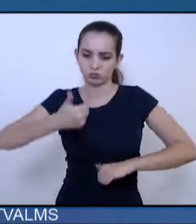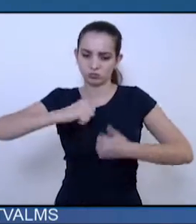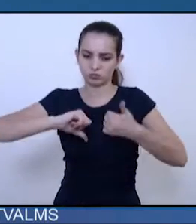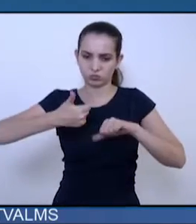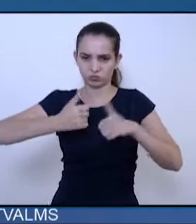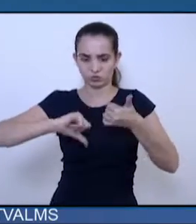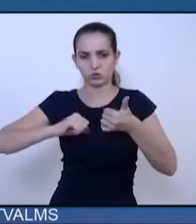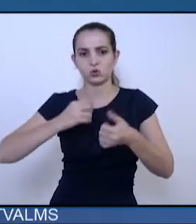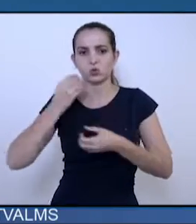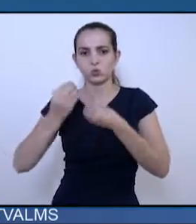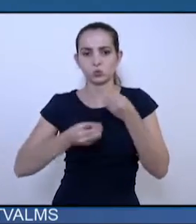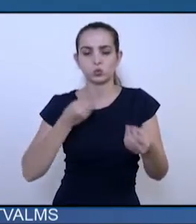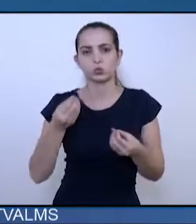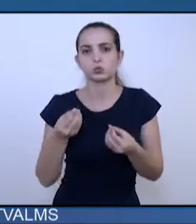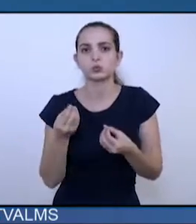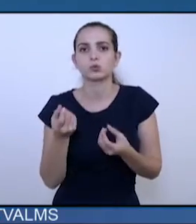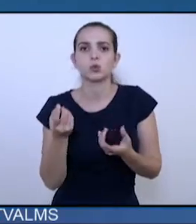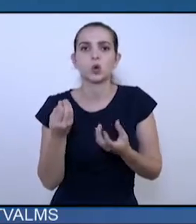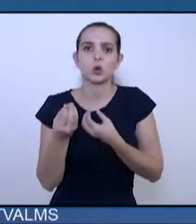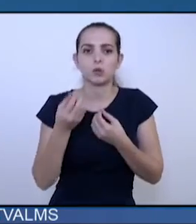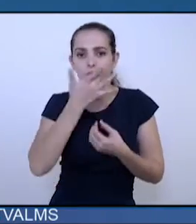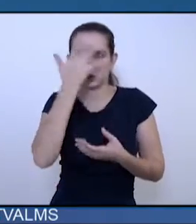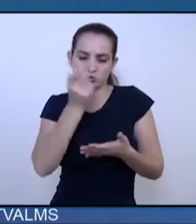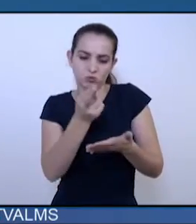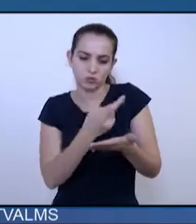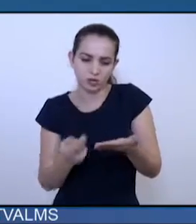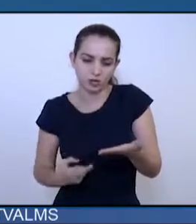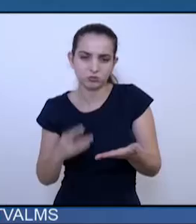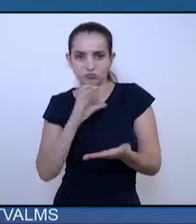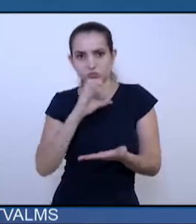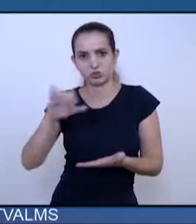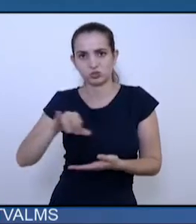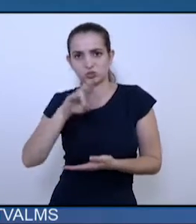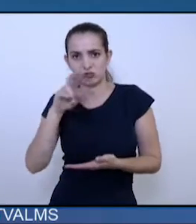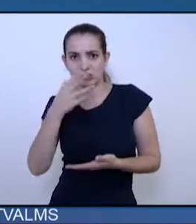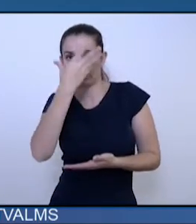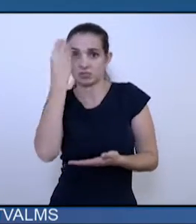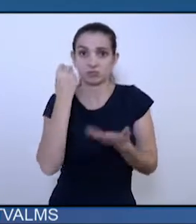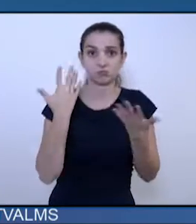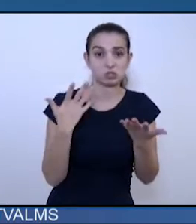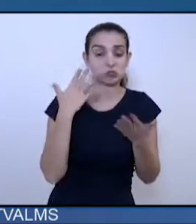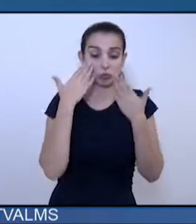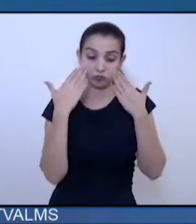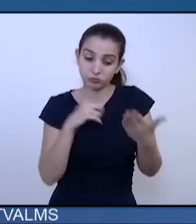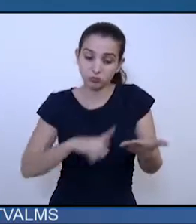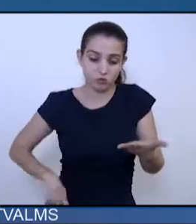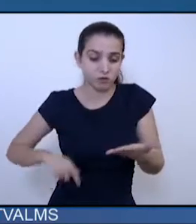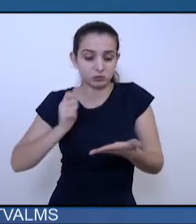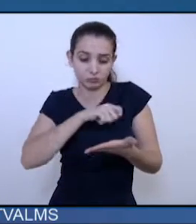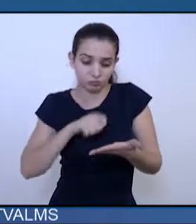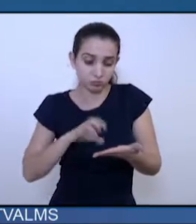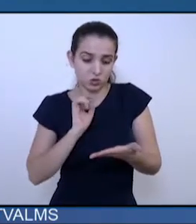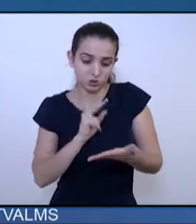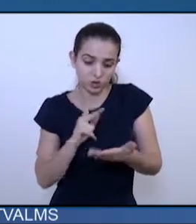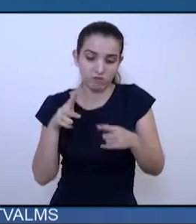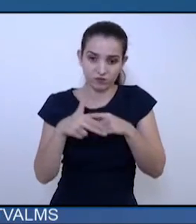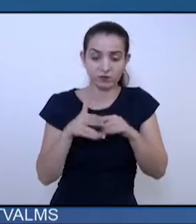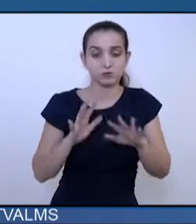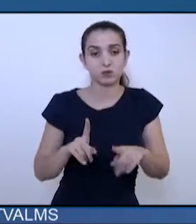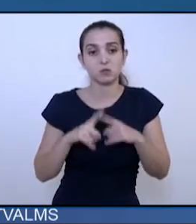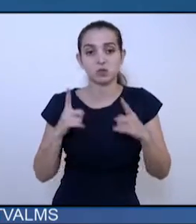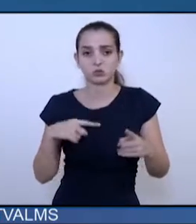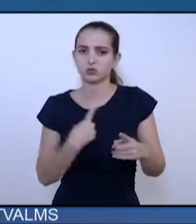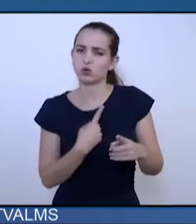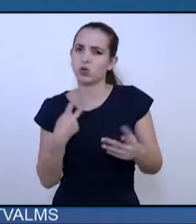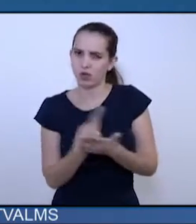aquilo que foi despercebido pelo relator da comissão. Então, a minha discussão aqui, Excelência, é justamente que nós podemos